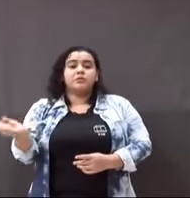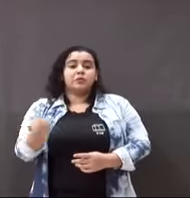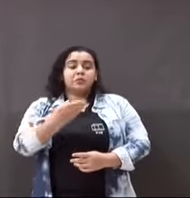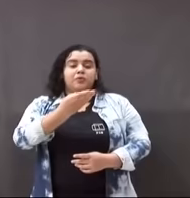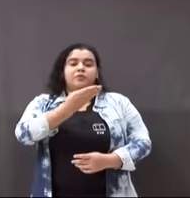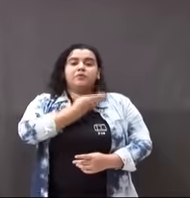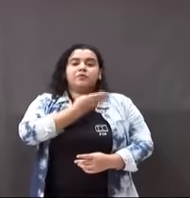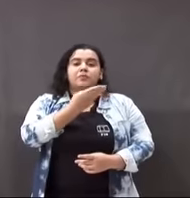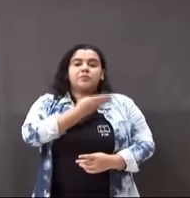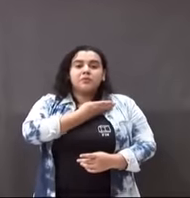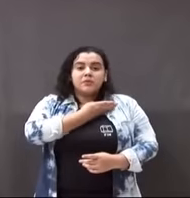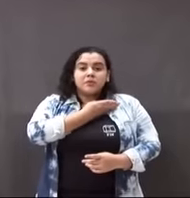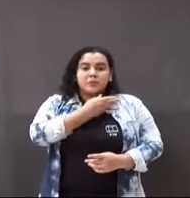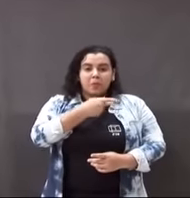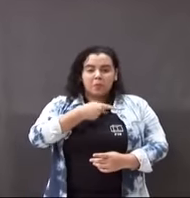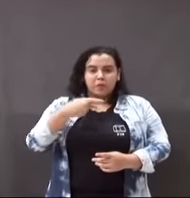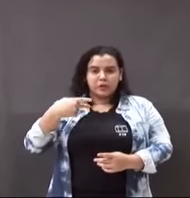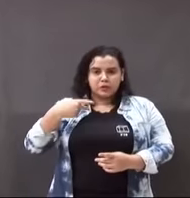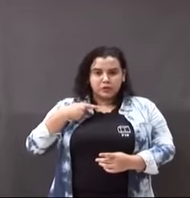pastor de uma linda igreja lá.